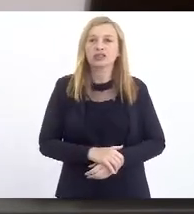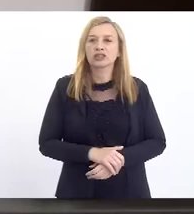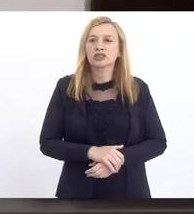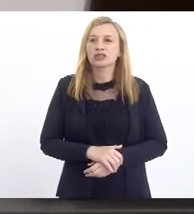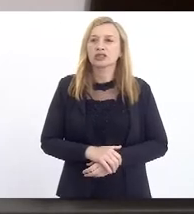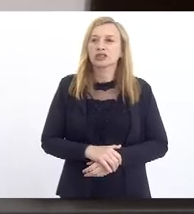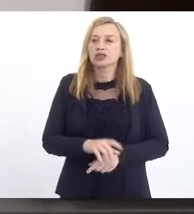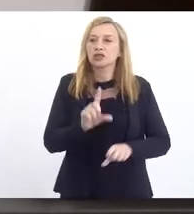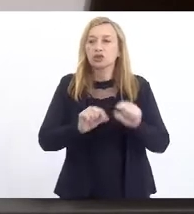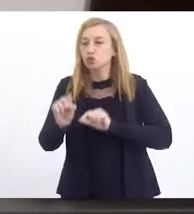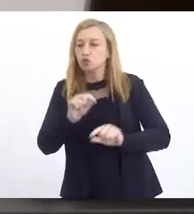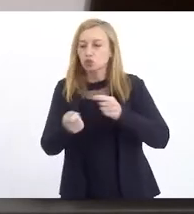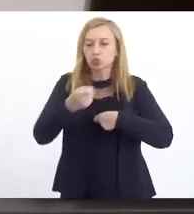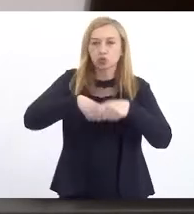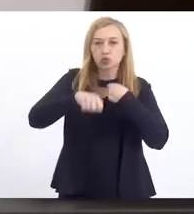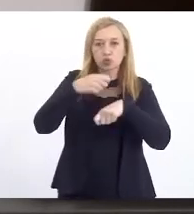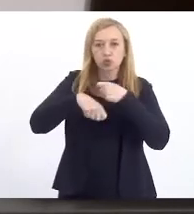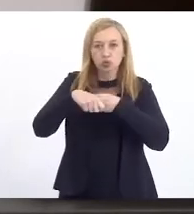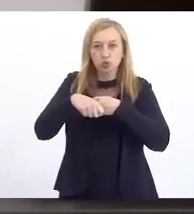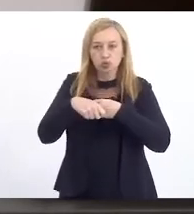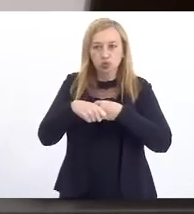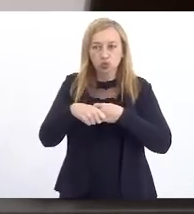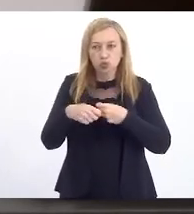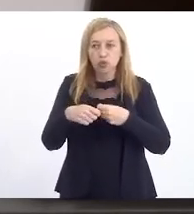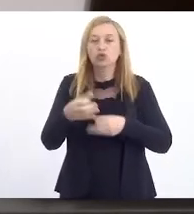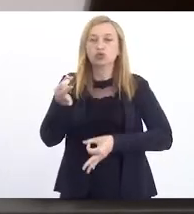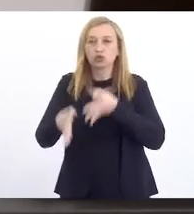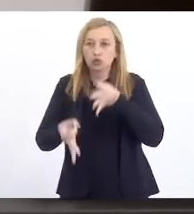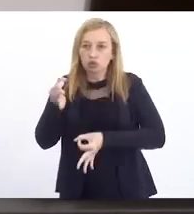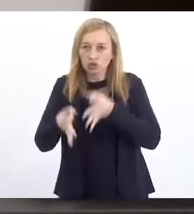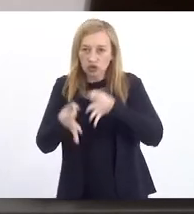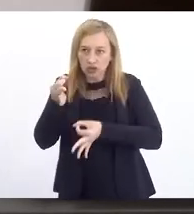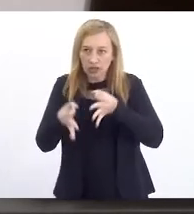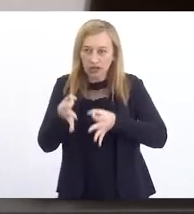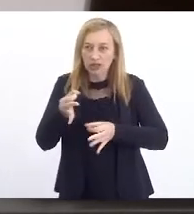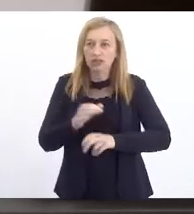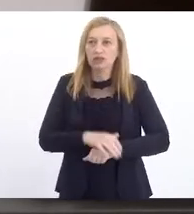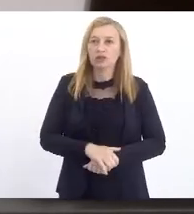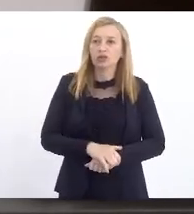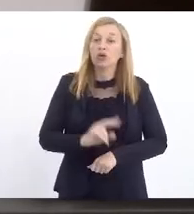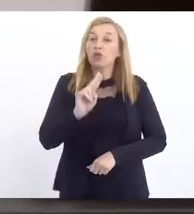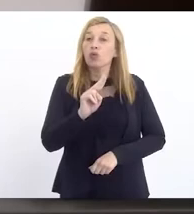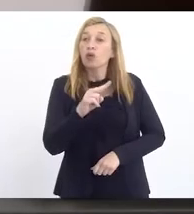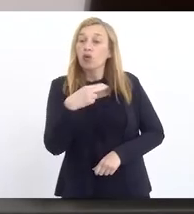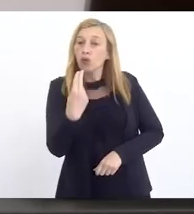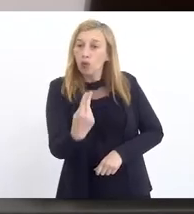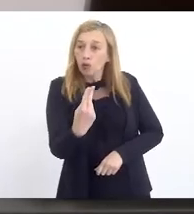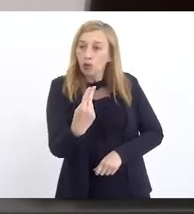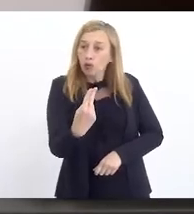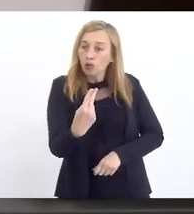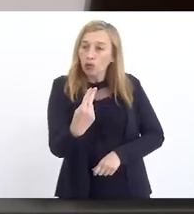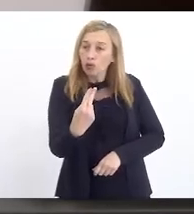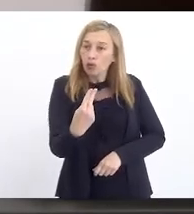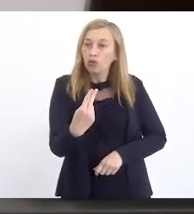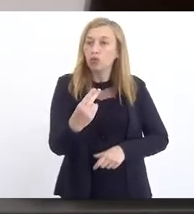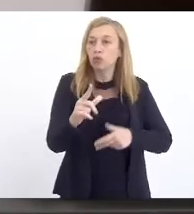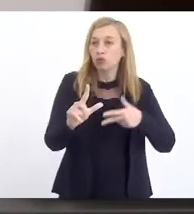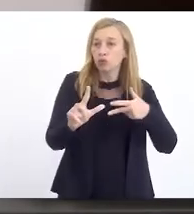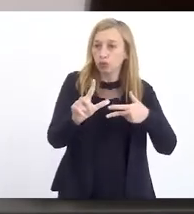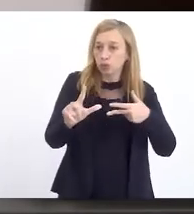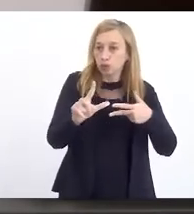decisões administrativas, judiciais ou indiciamentos